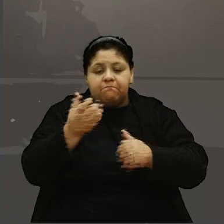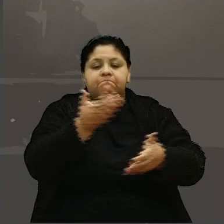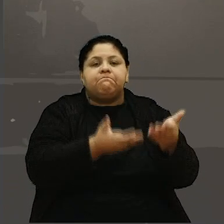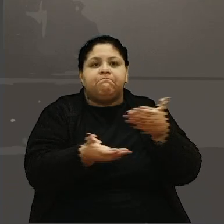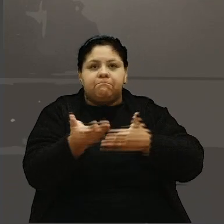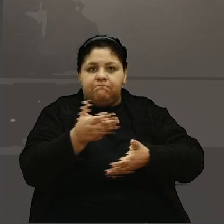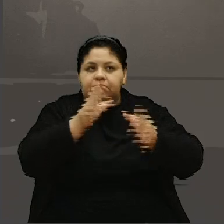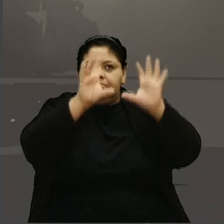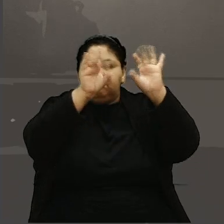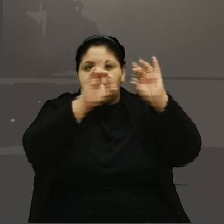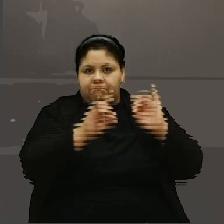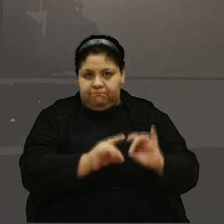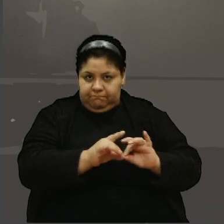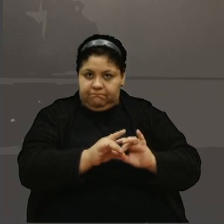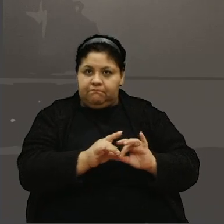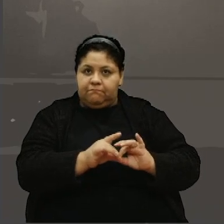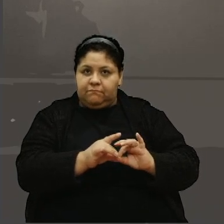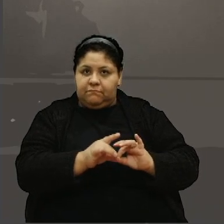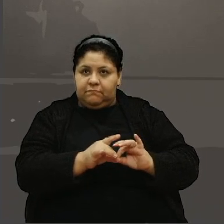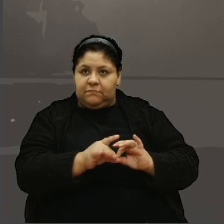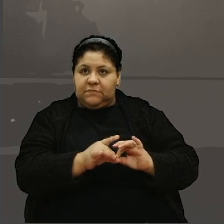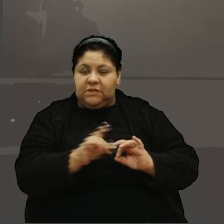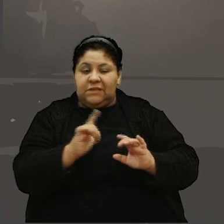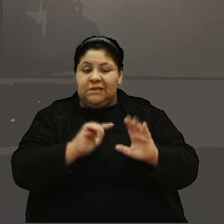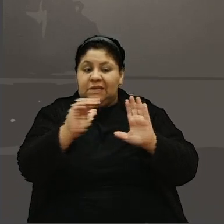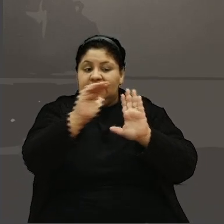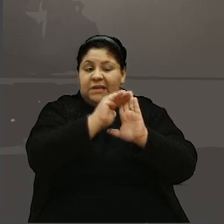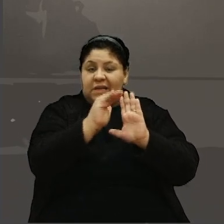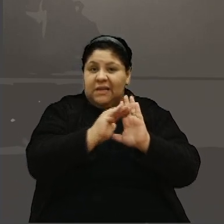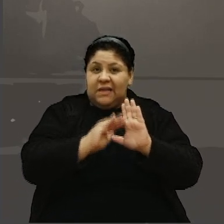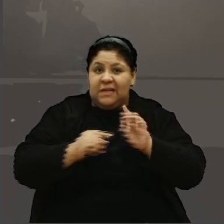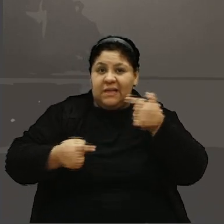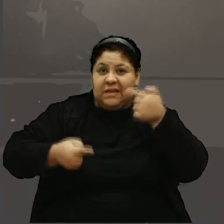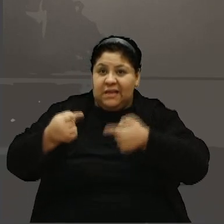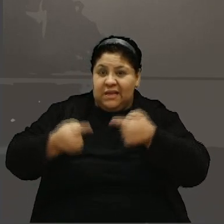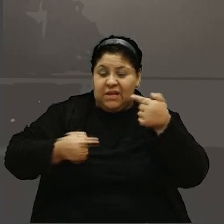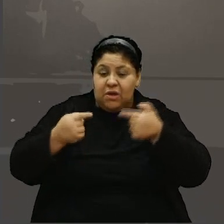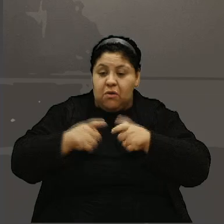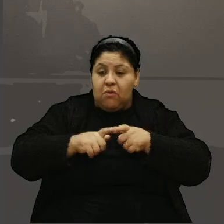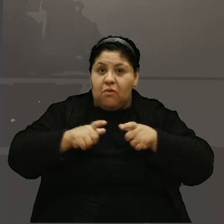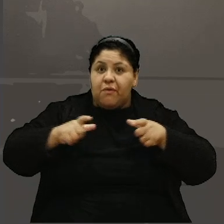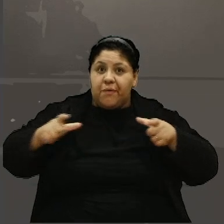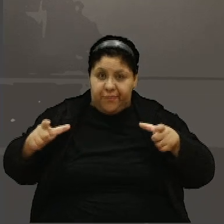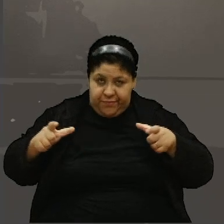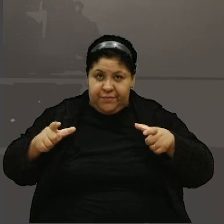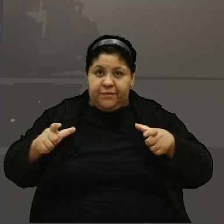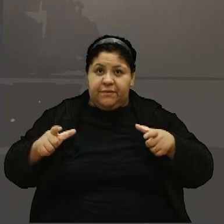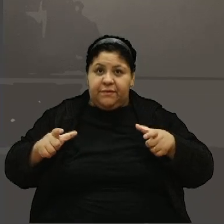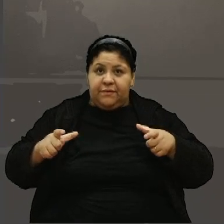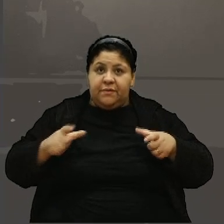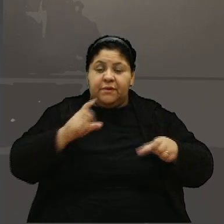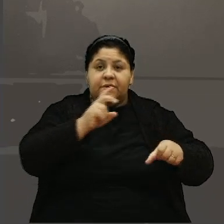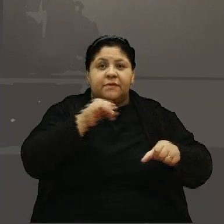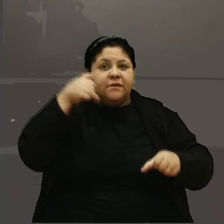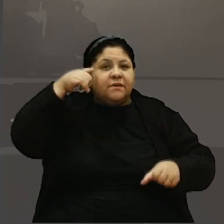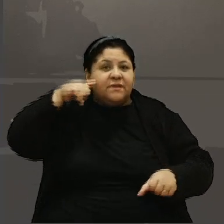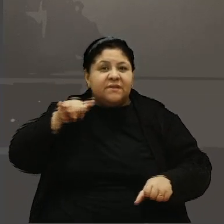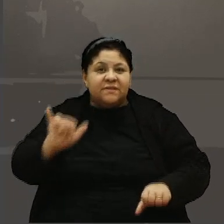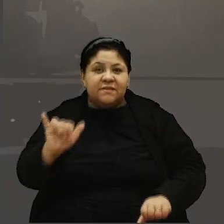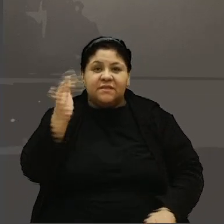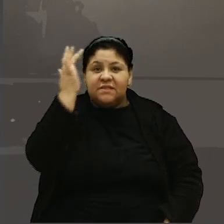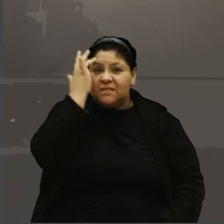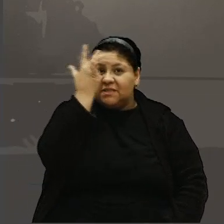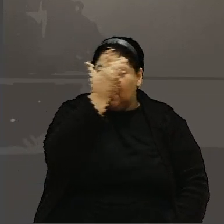atendimento especial. E com um programa discutido amplamente sobre prevenção de saúde mental